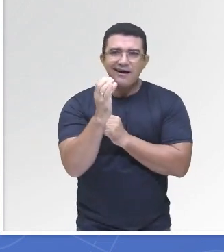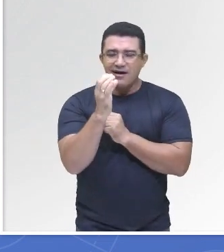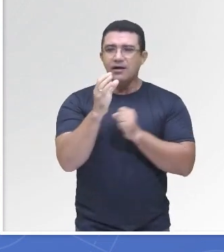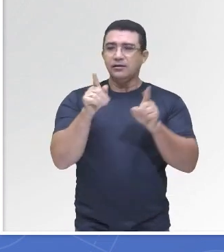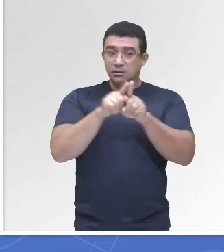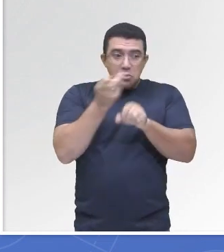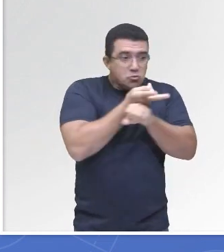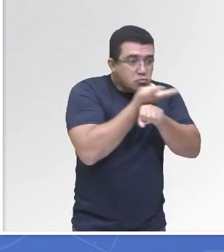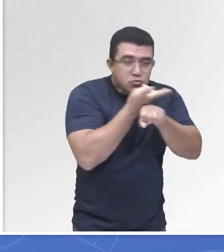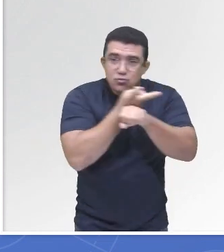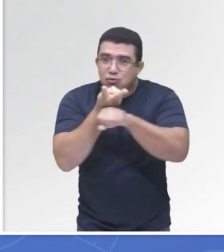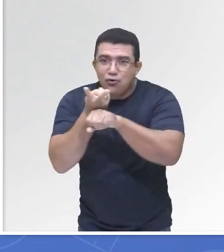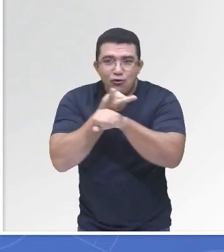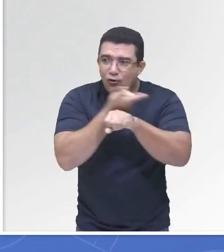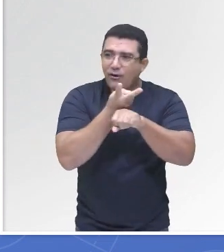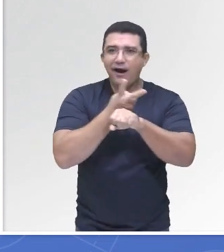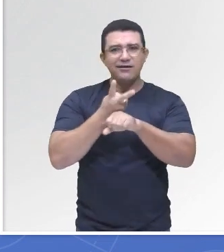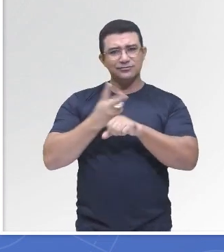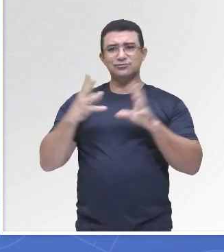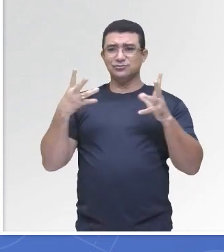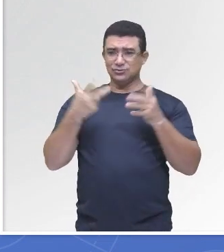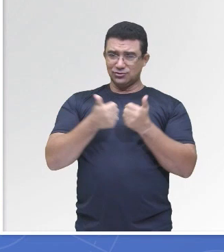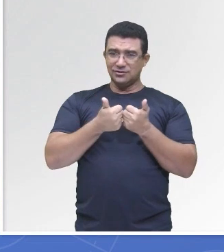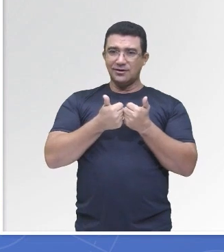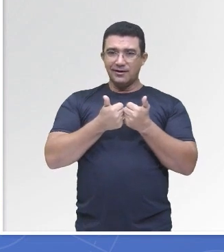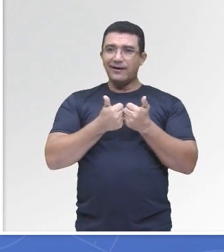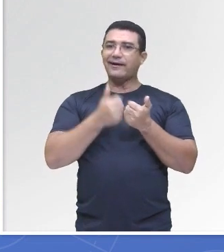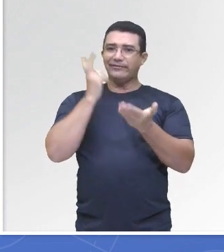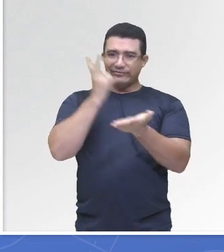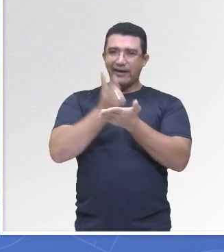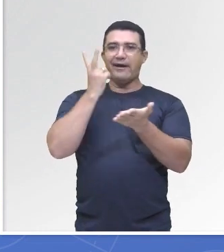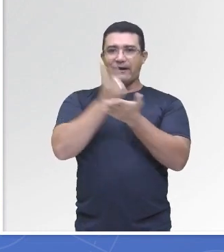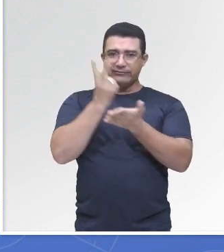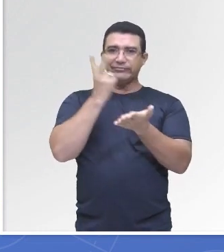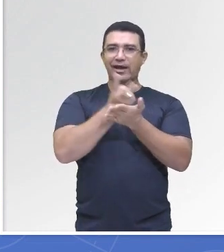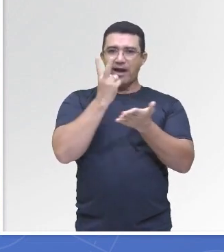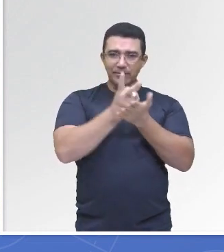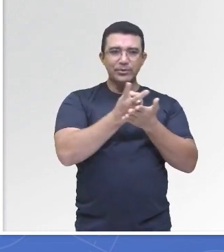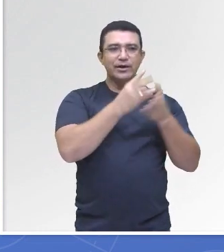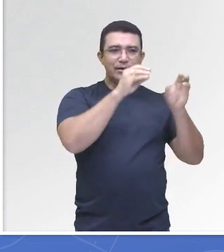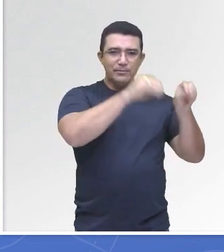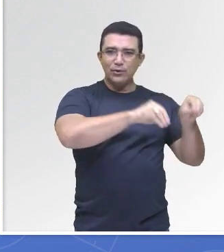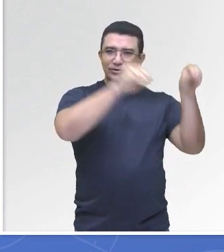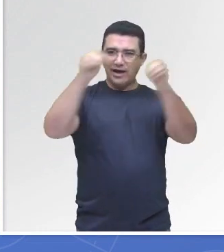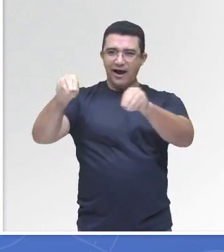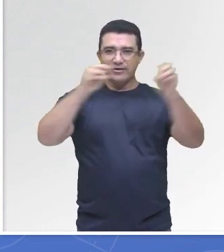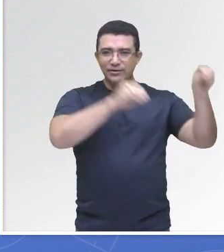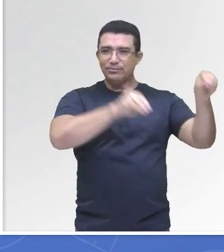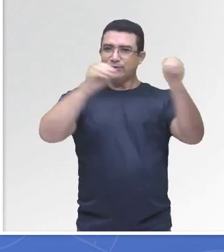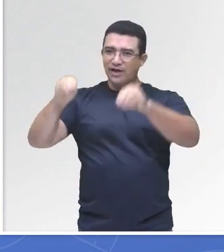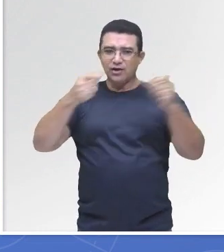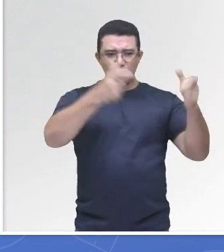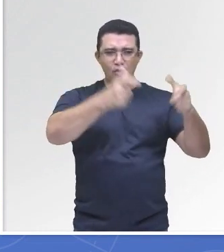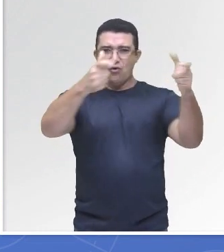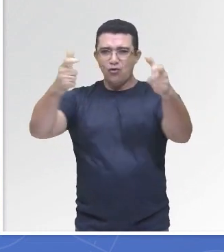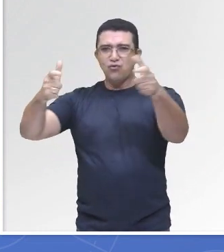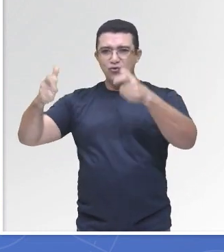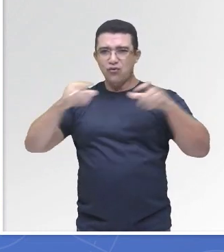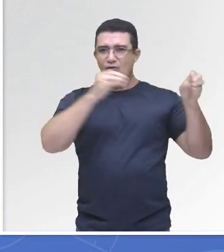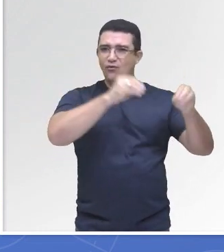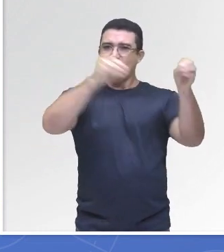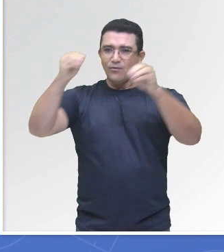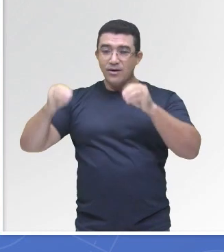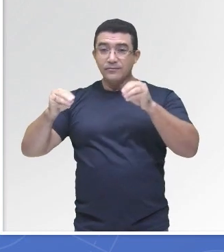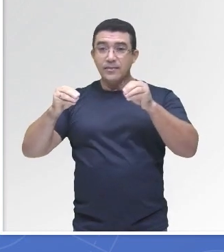em busca disso tudo e nesse ir em busca eles acabavam se movimentando de um lugar para o outro. Com a agricultura, eles